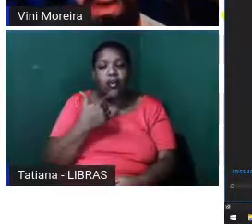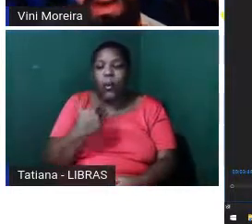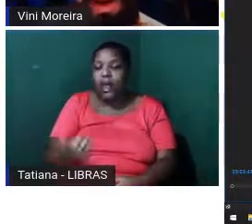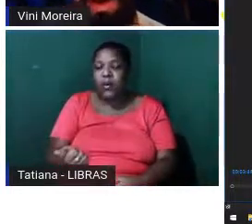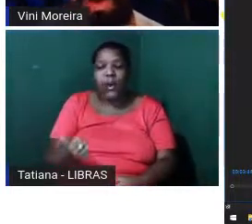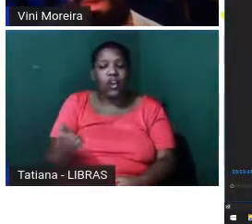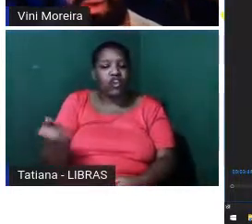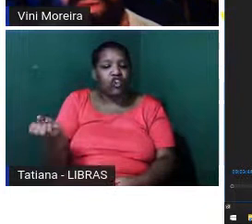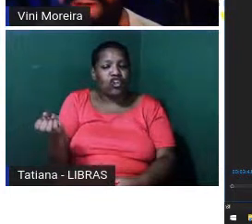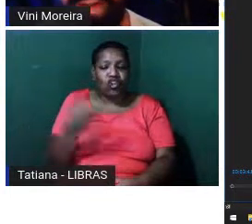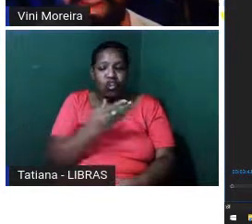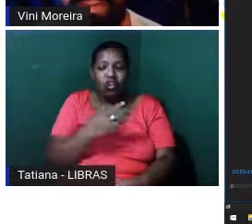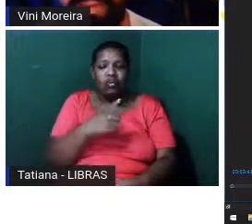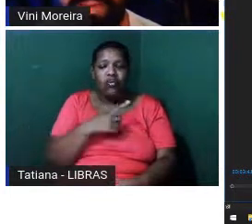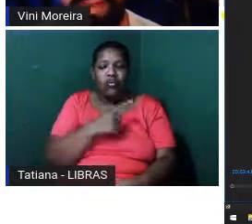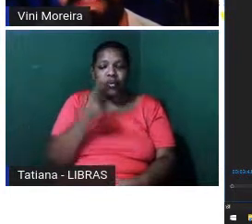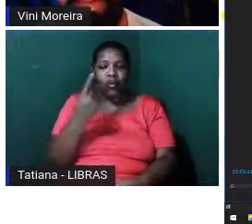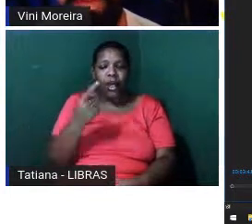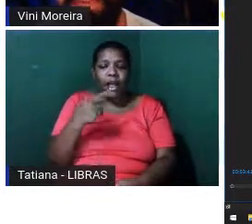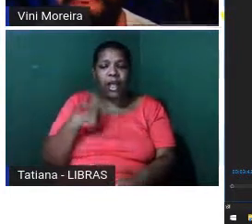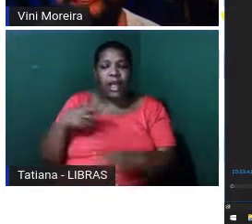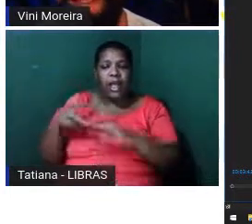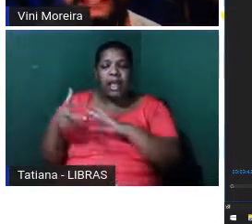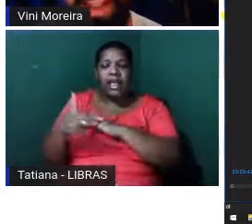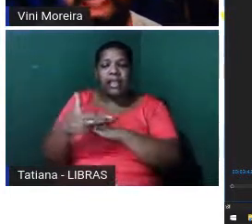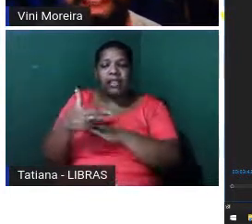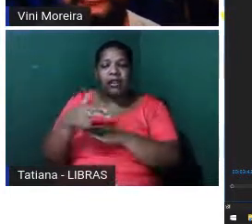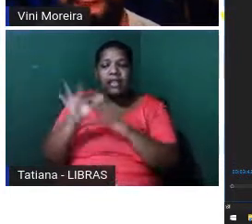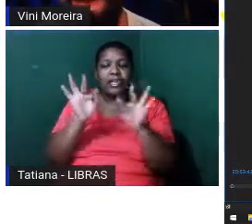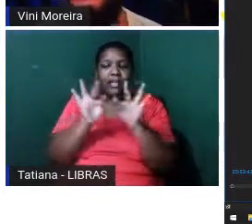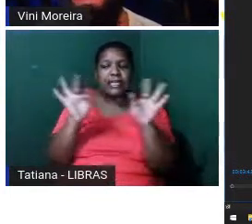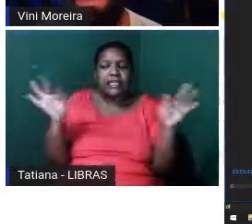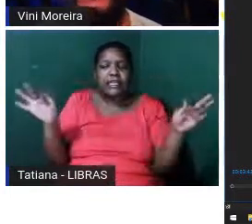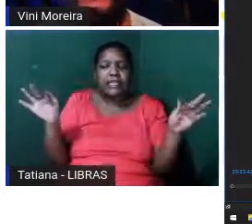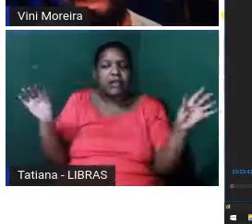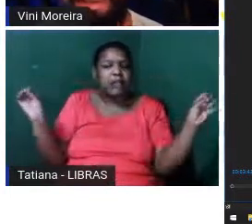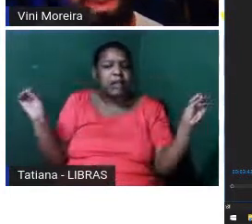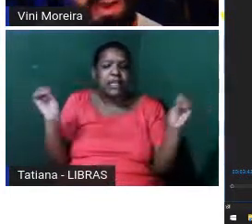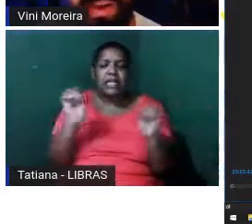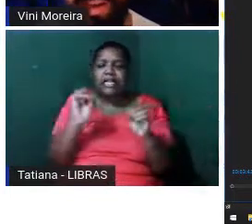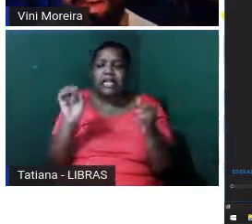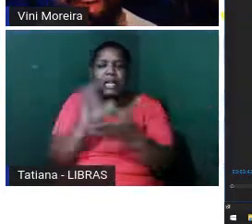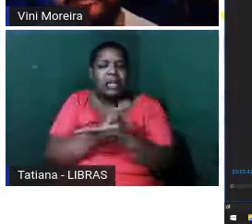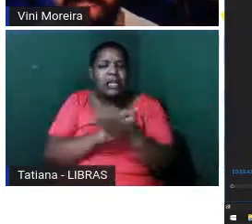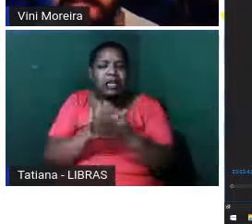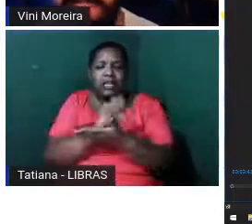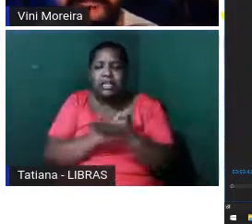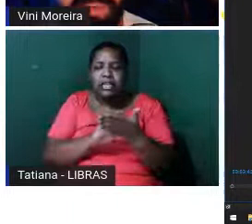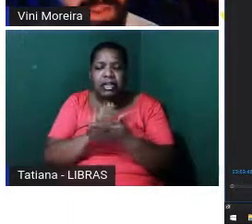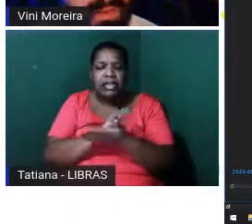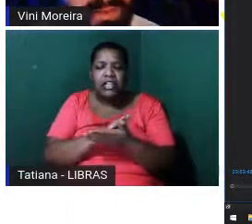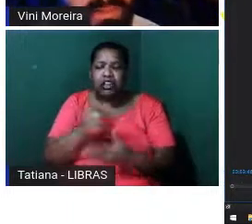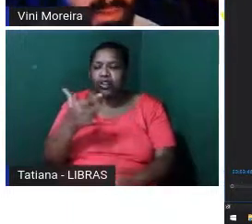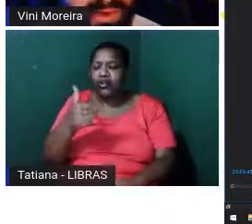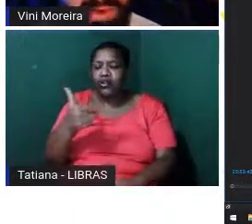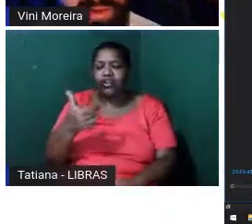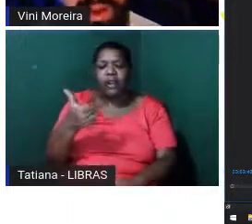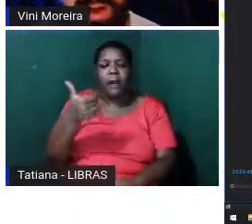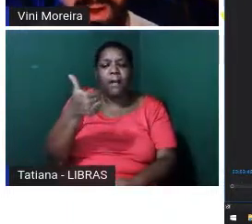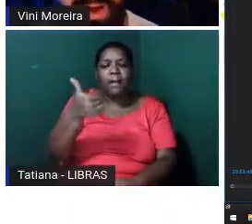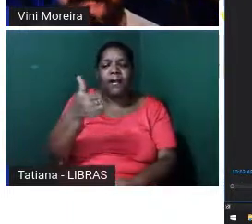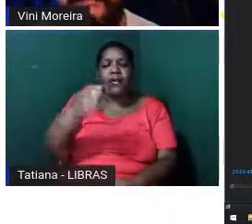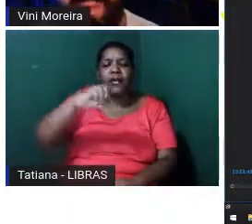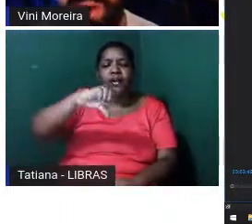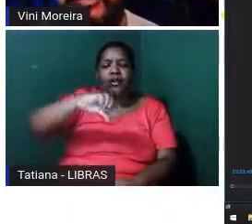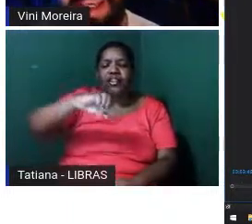nova com leite são simples não tem nada aqui que não tinha em 1900